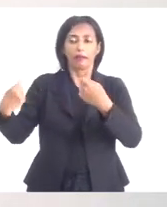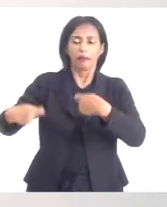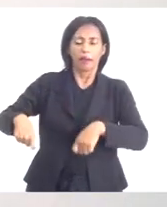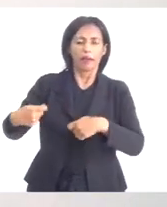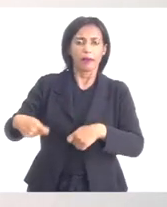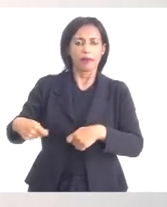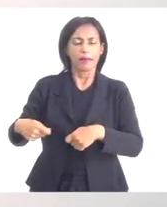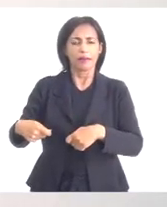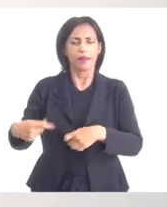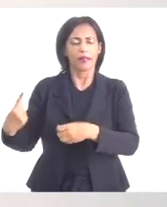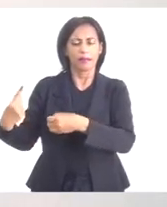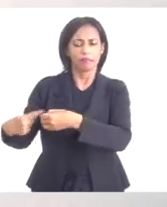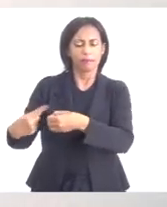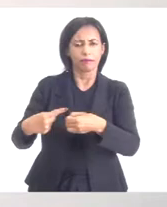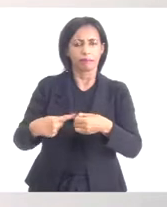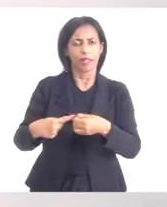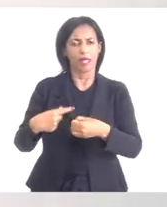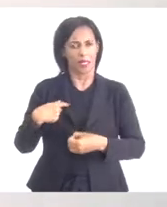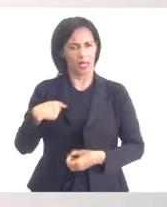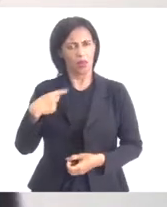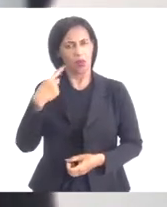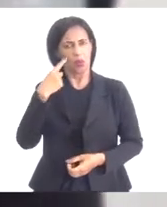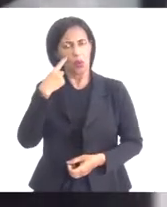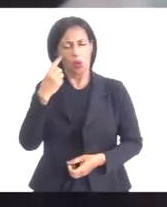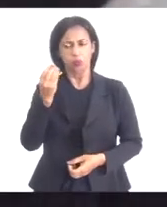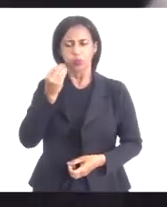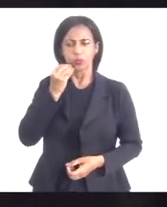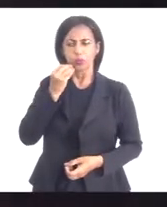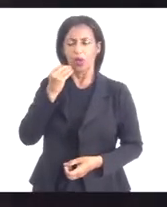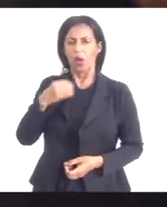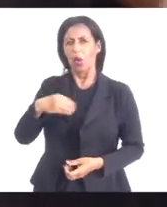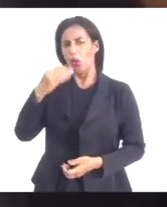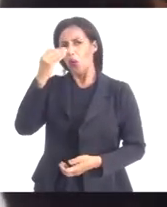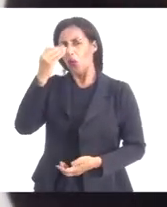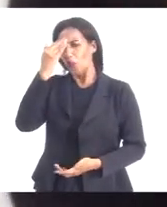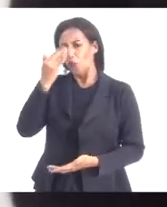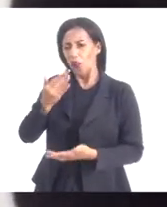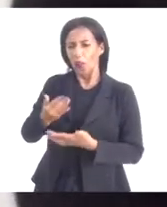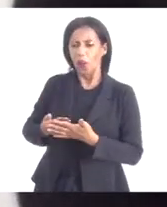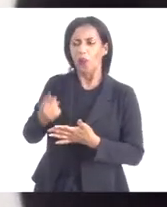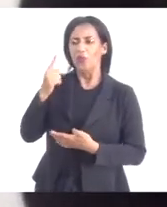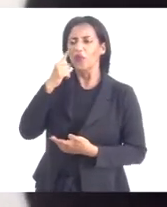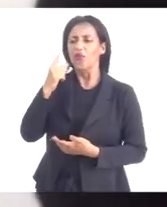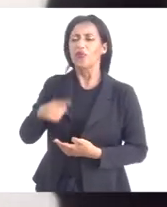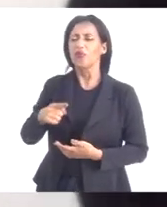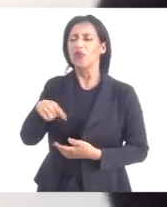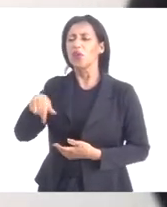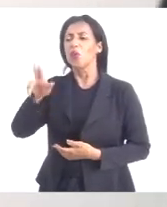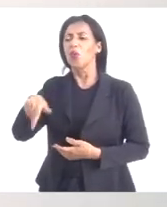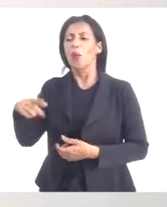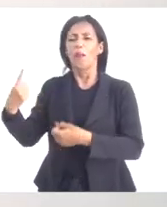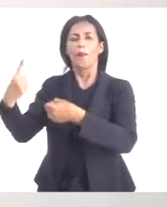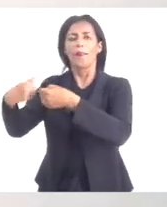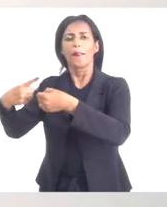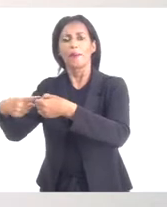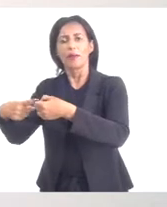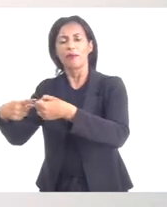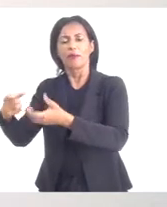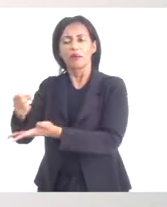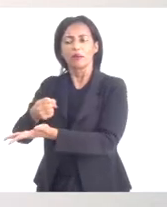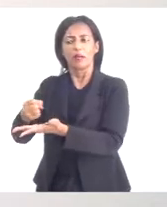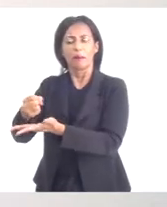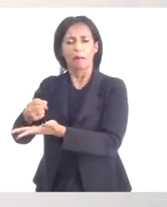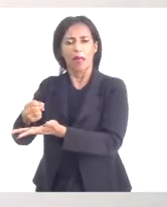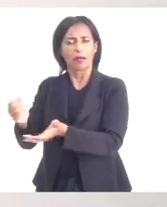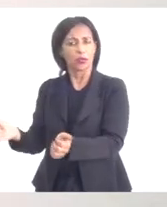Necessidade dessas cidades isso eu pude é confirmar com diferentes prefeitos sejam prefeitos da base